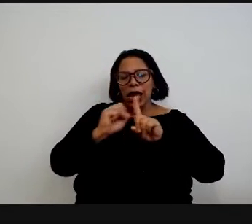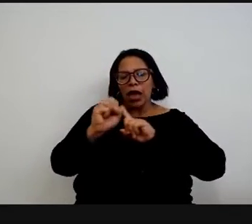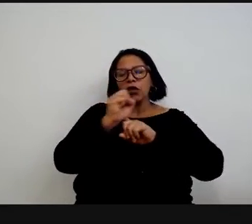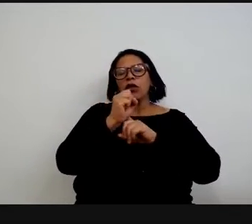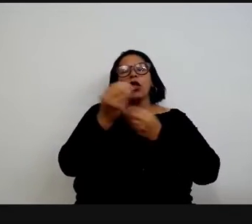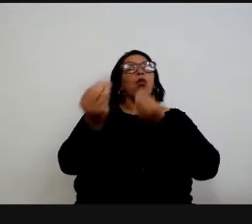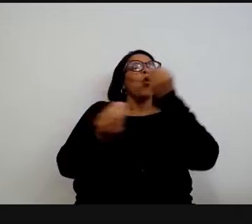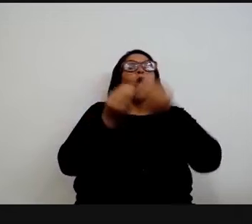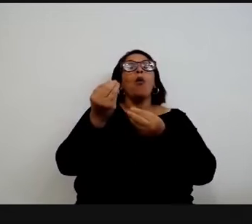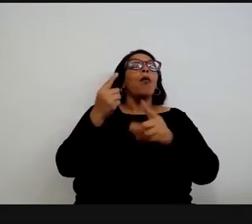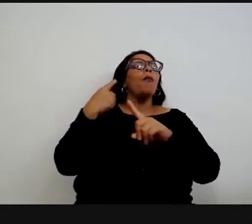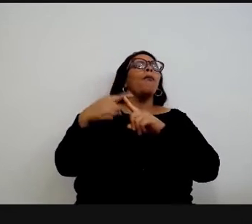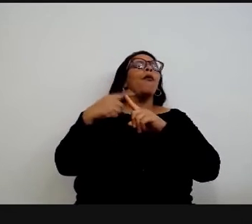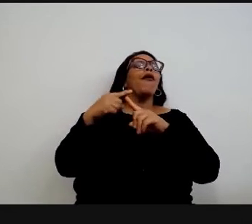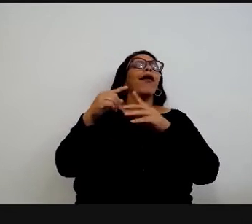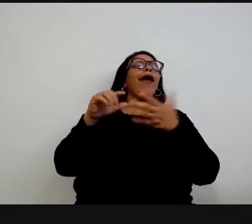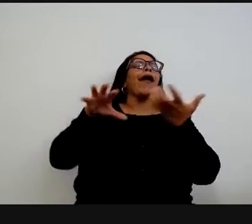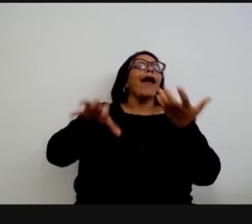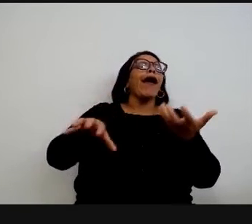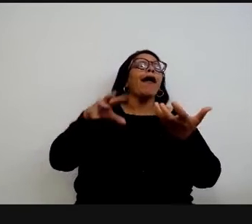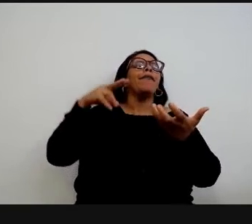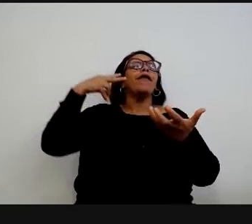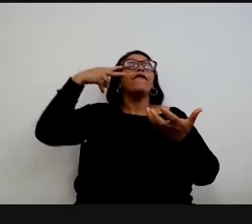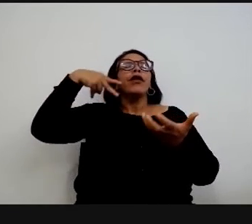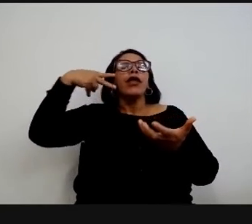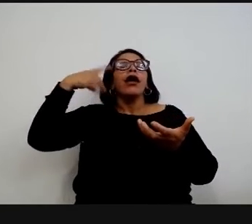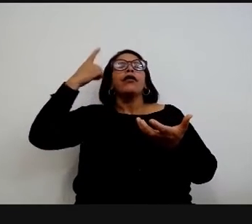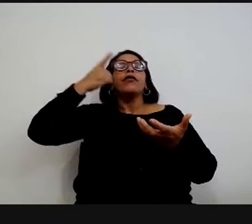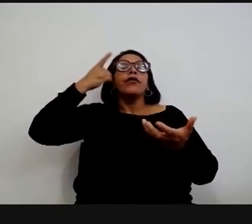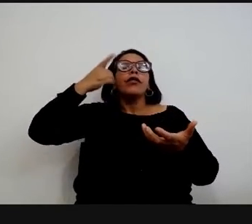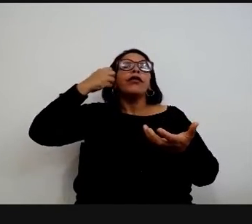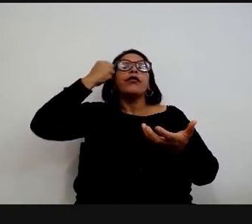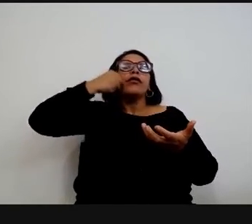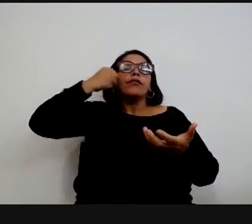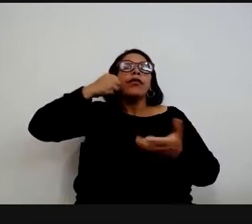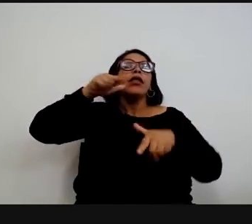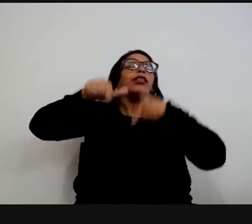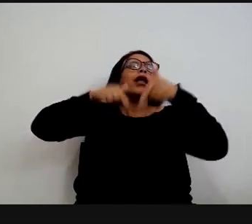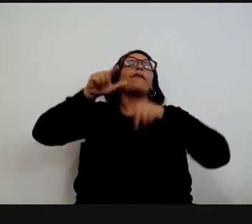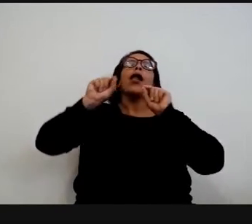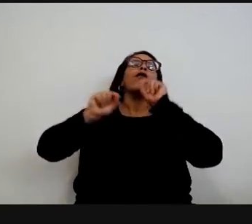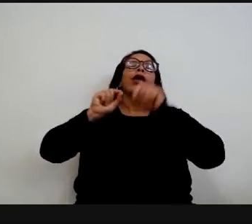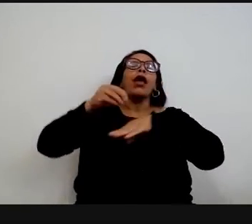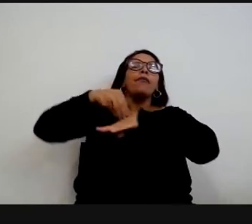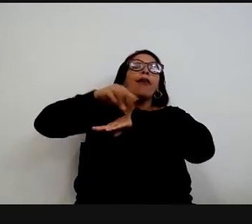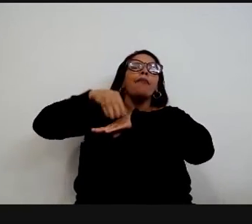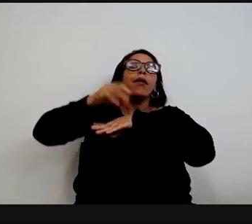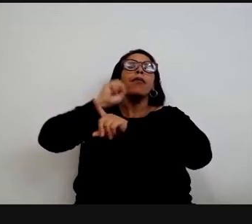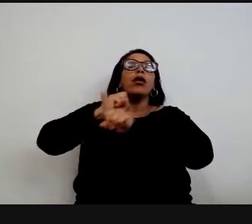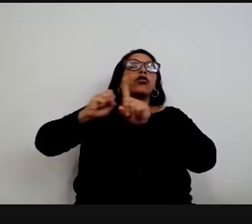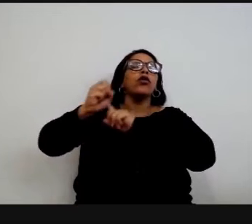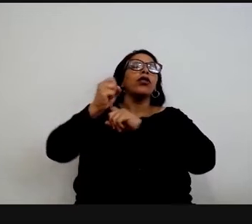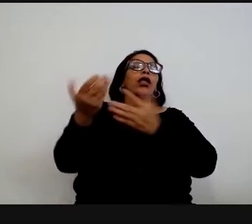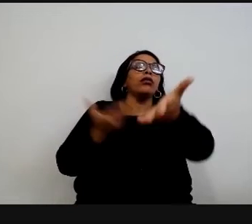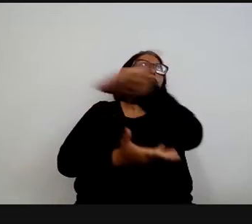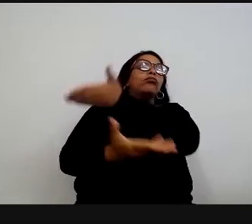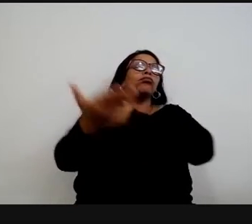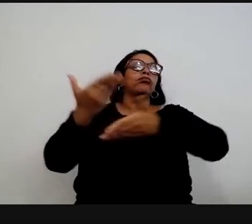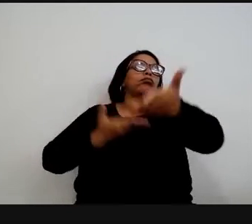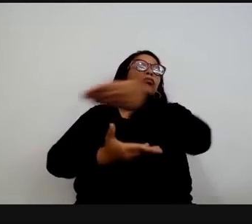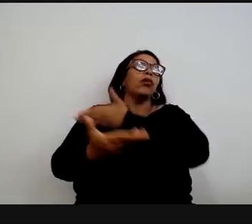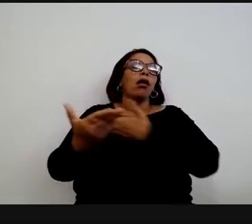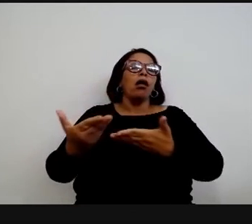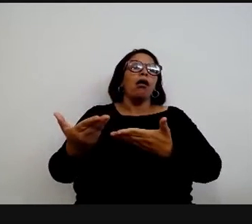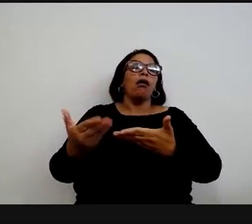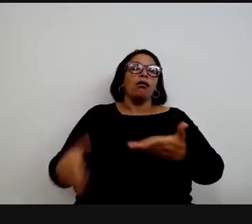né, para que ele serve, o que pode ser feito junto com ele. É uma via de mão dupla, porque